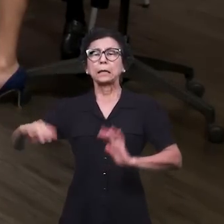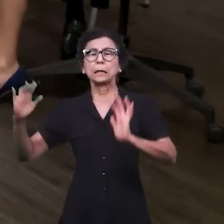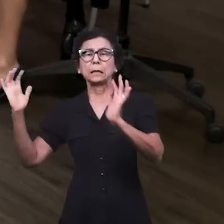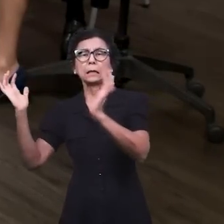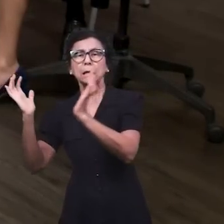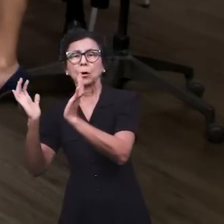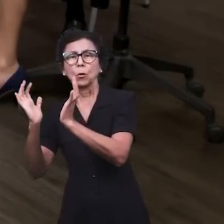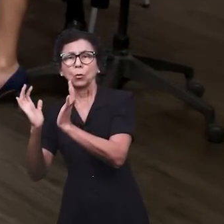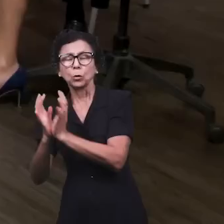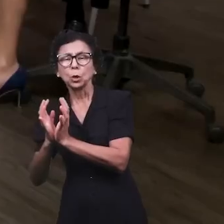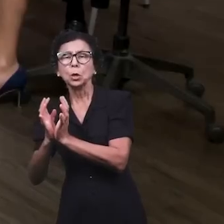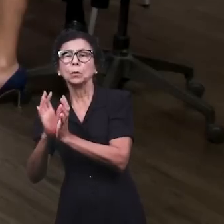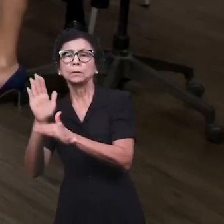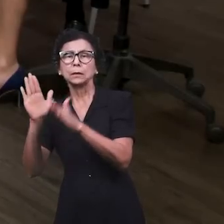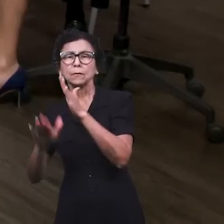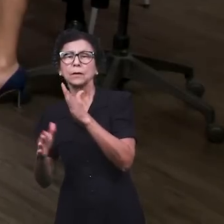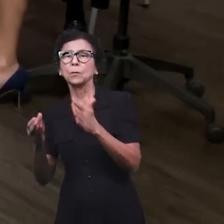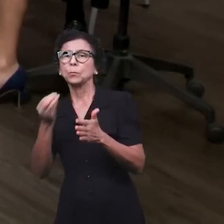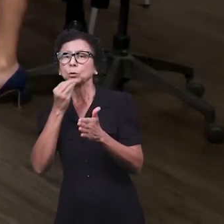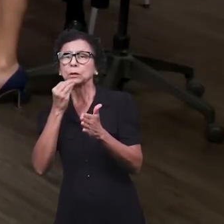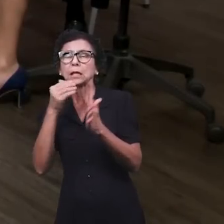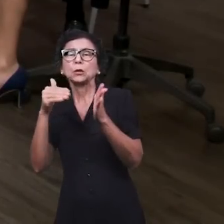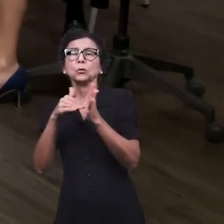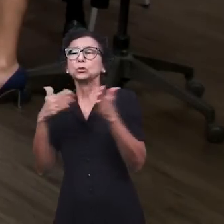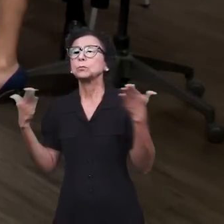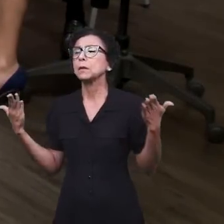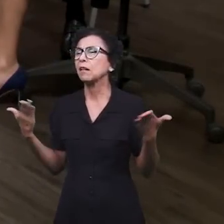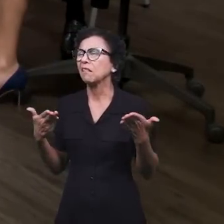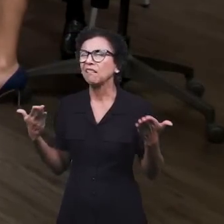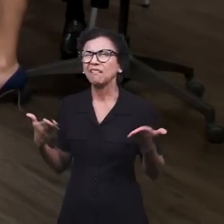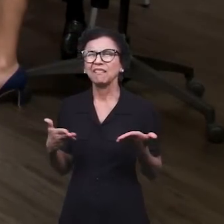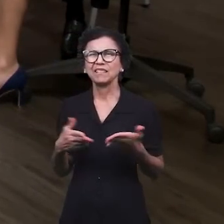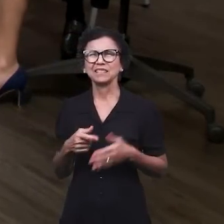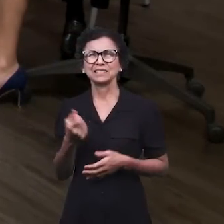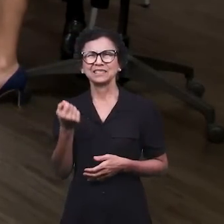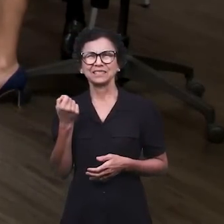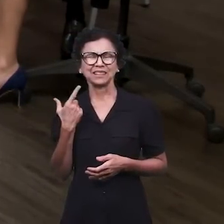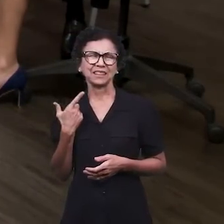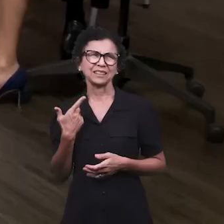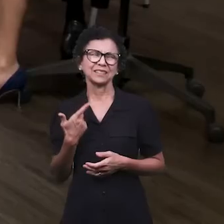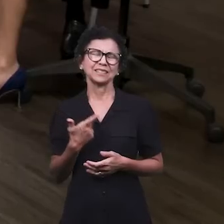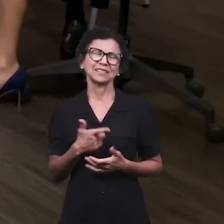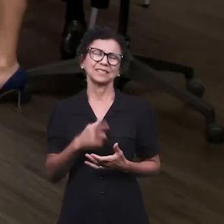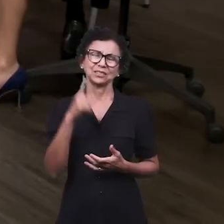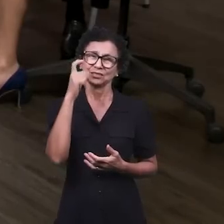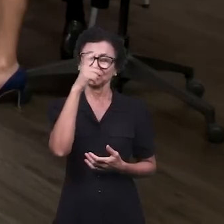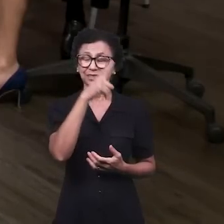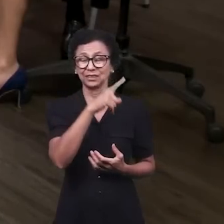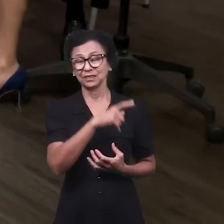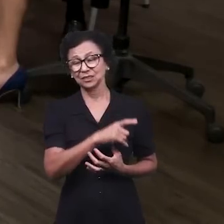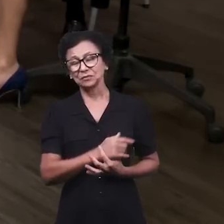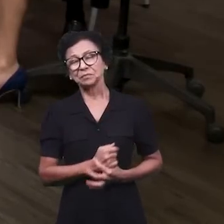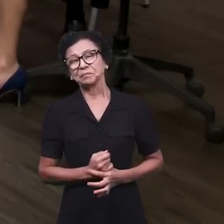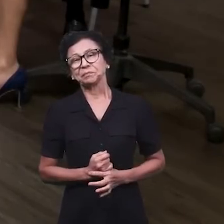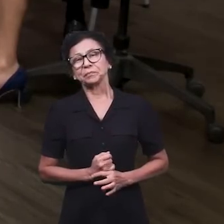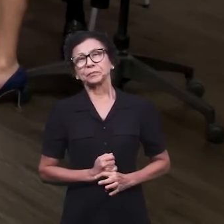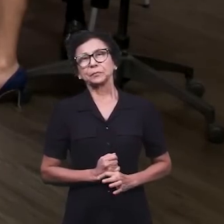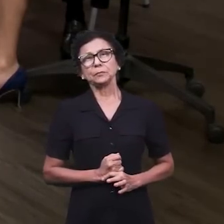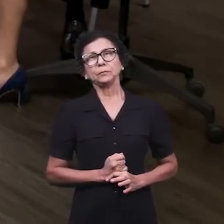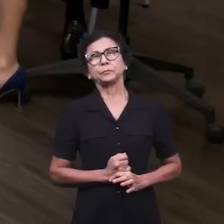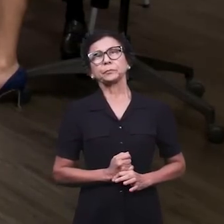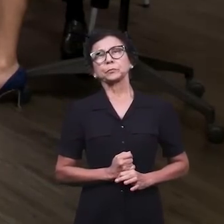grupo que hoje talvez seja a última oportunidade. Aí o camarada começava a ver umas coisas assim desagradáveis e tal.